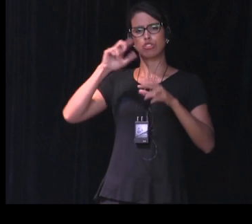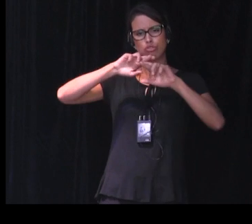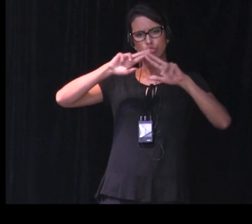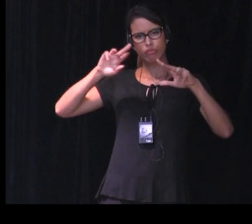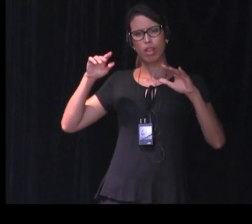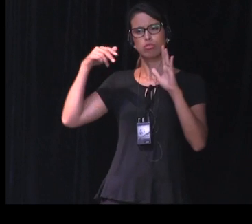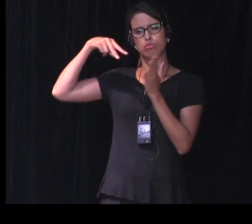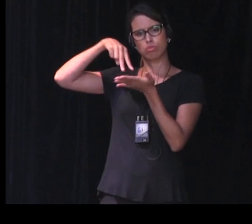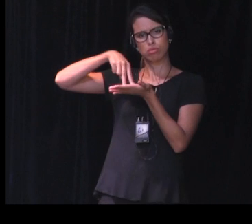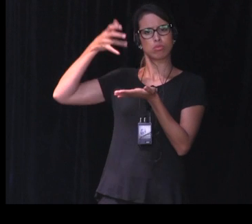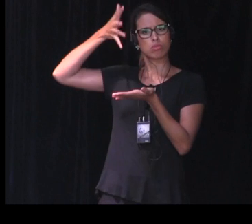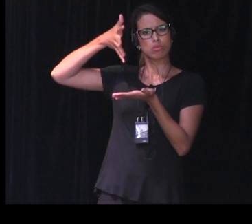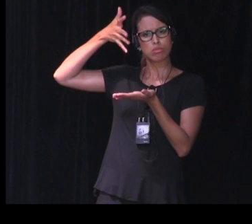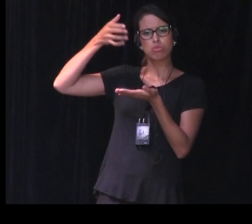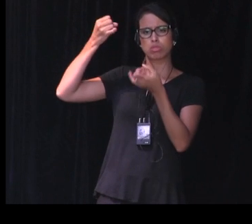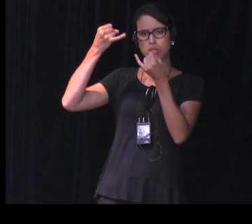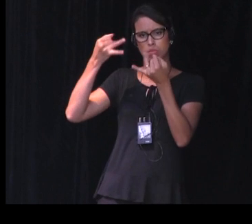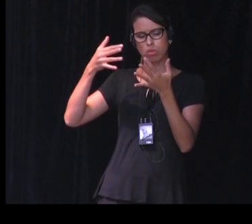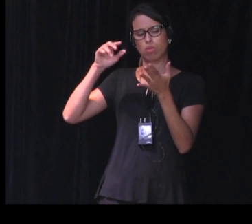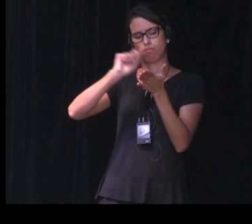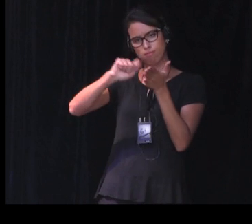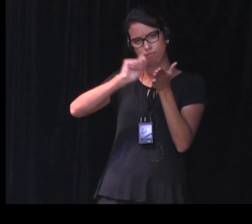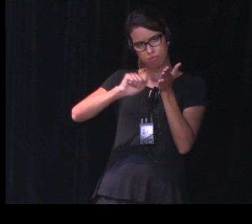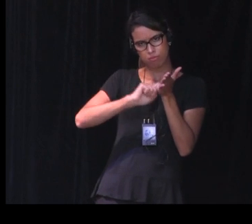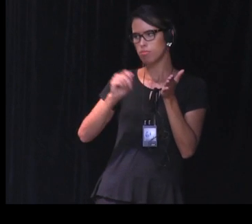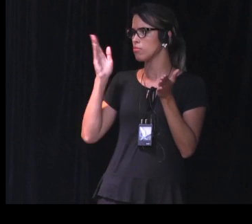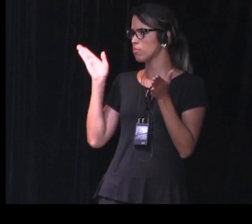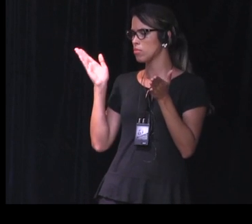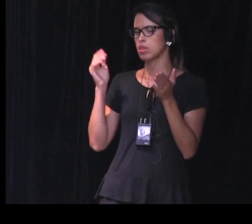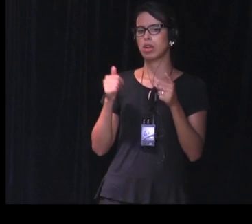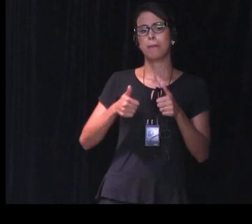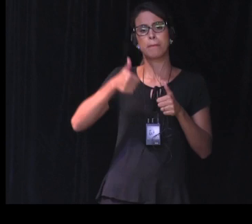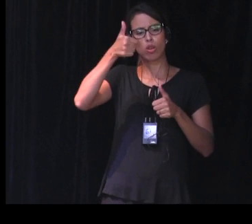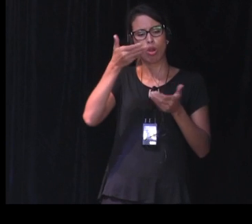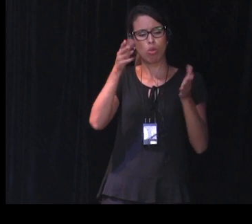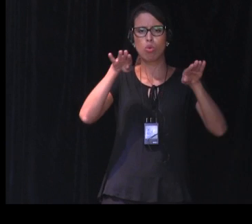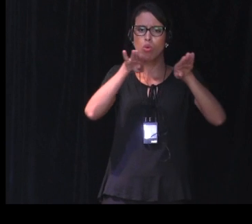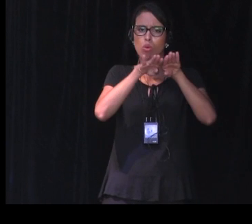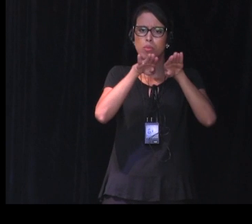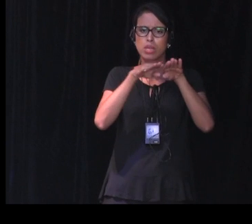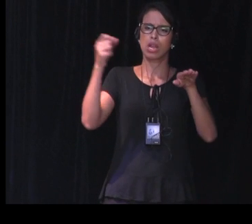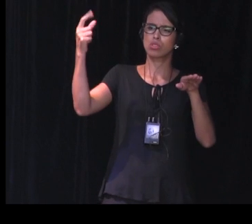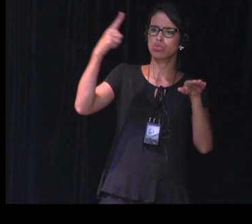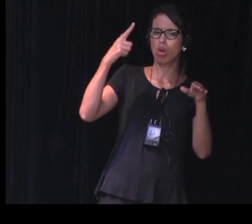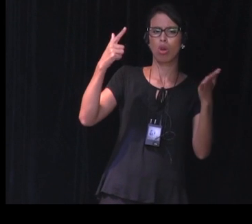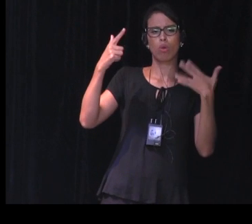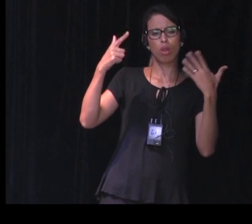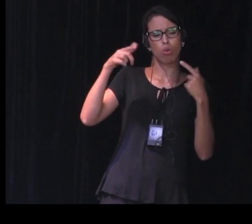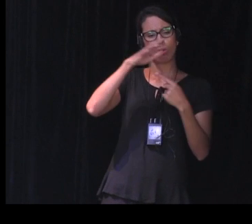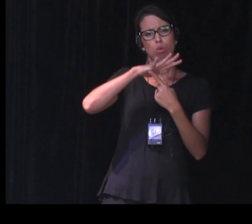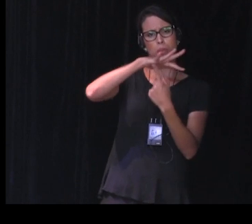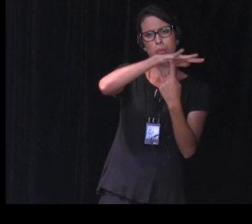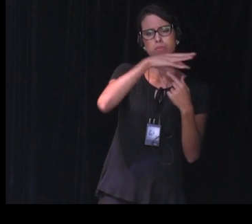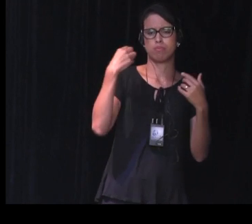coisas importantes também. Eu quis unir o útil com o agradável.